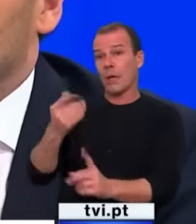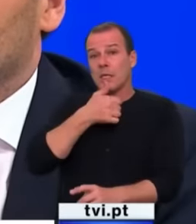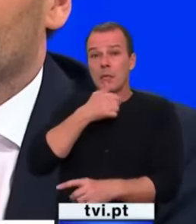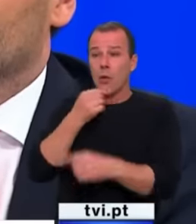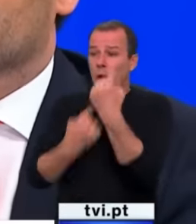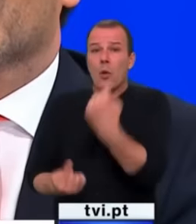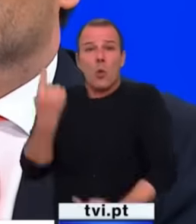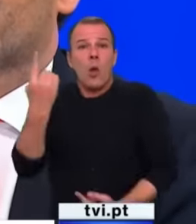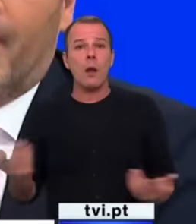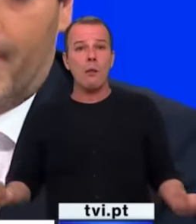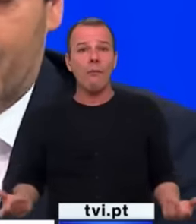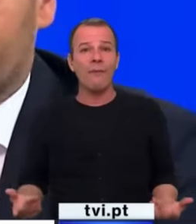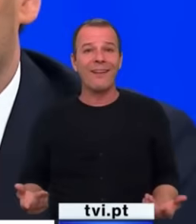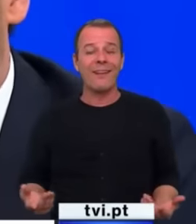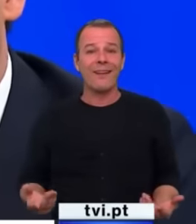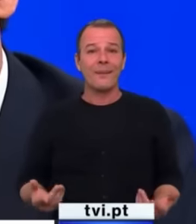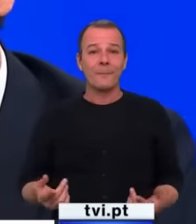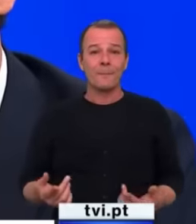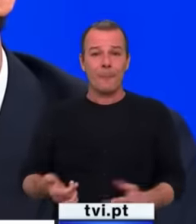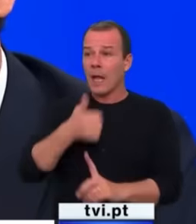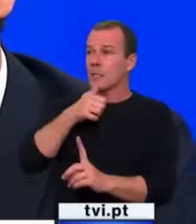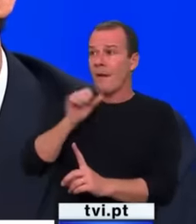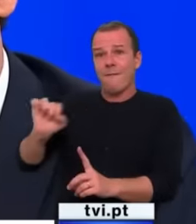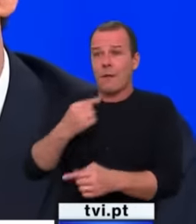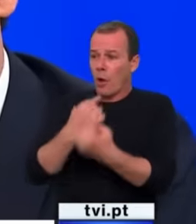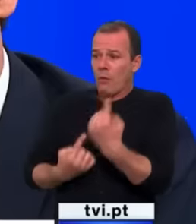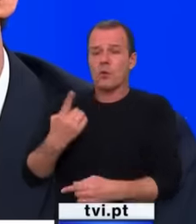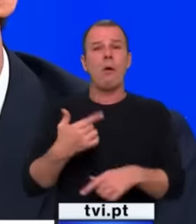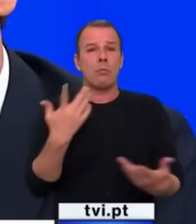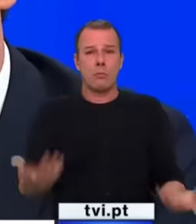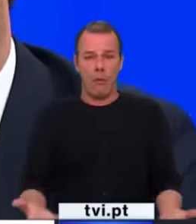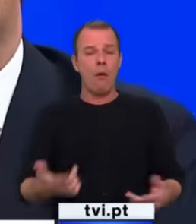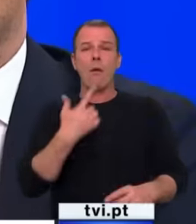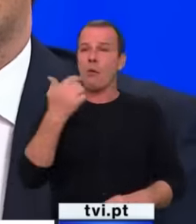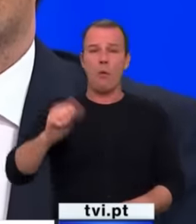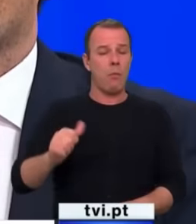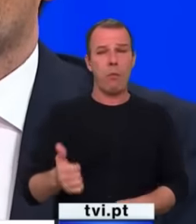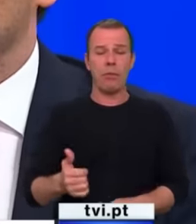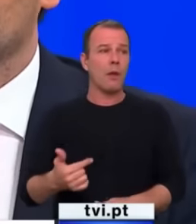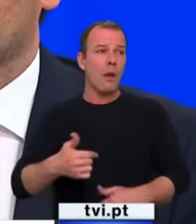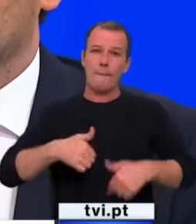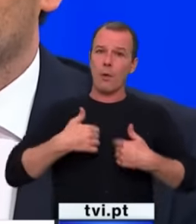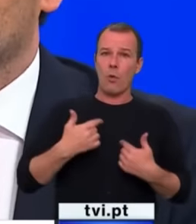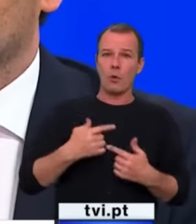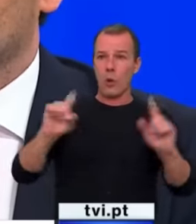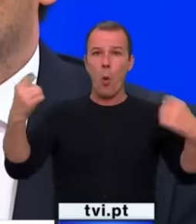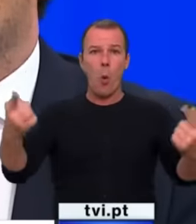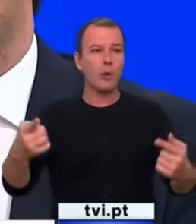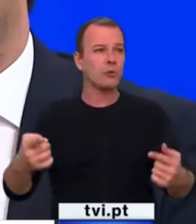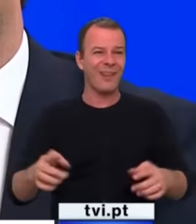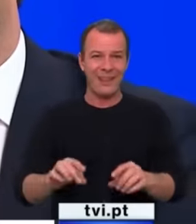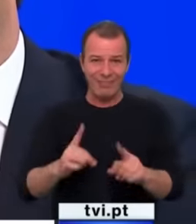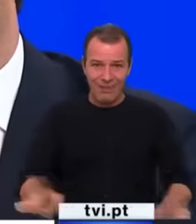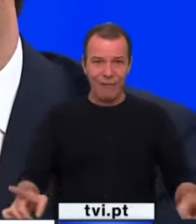difamação. E recorreu dessa decisão. E recorreu dessa decisão. E, portanto, nós não podemos querer para nós umas coisas que depois não queremos para os outros. E,